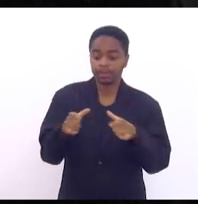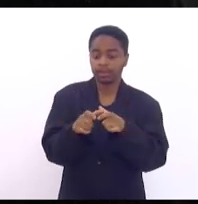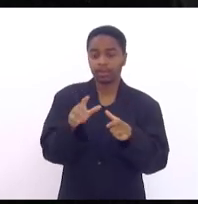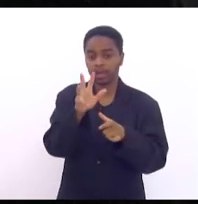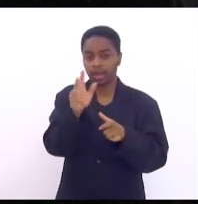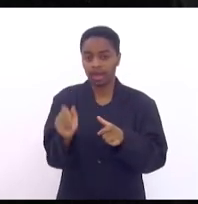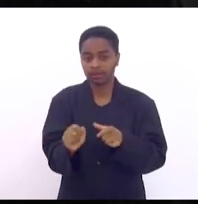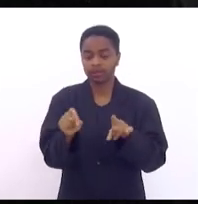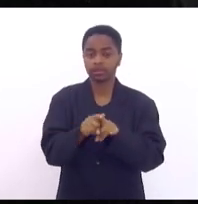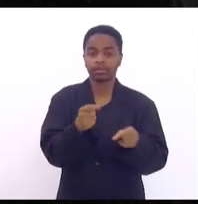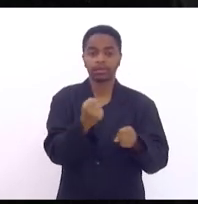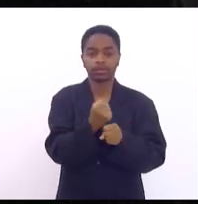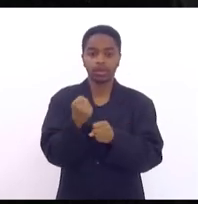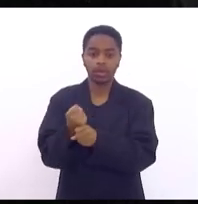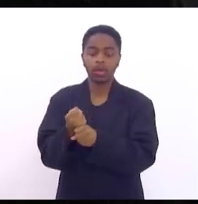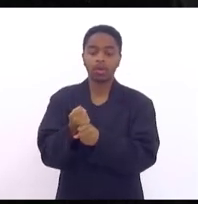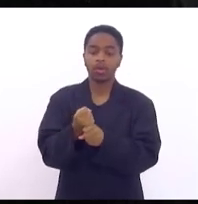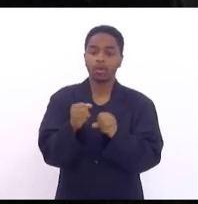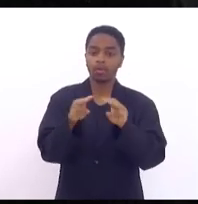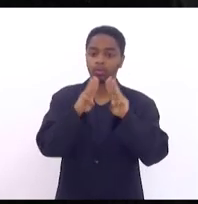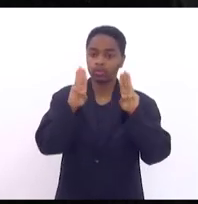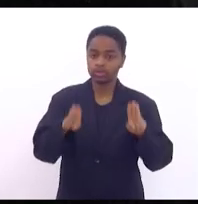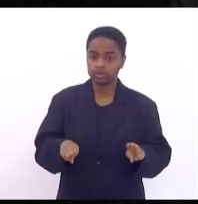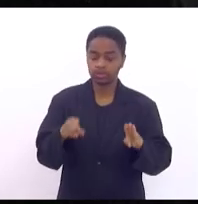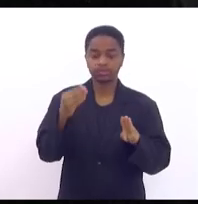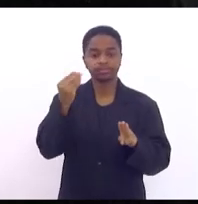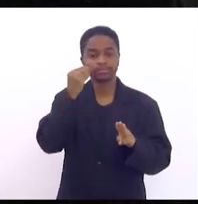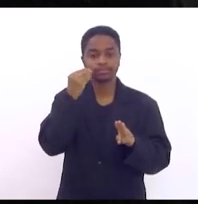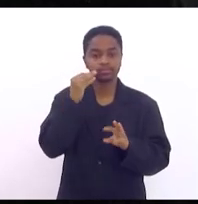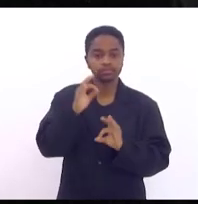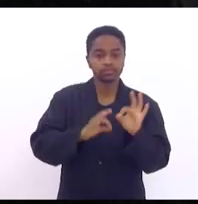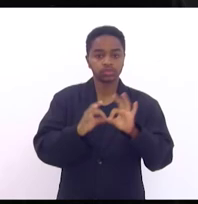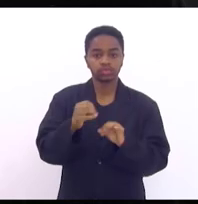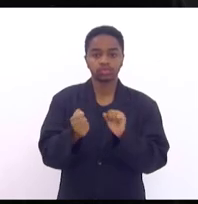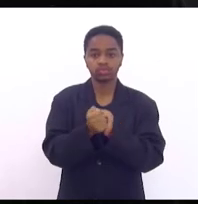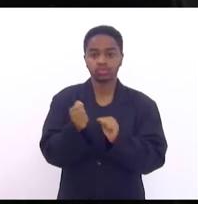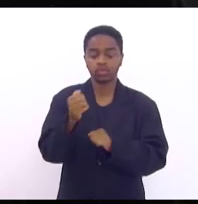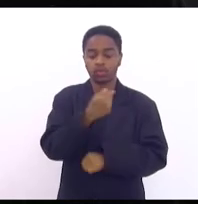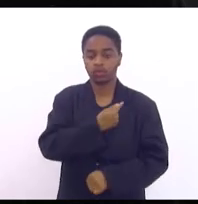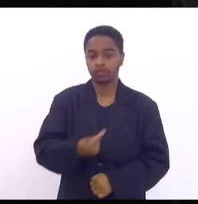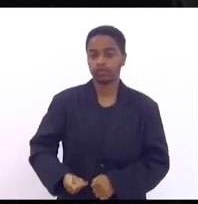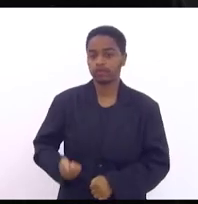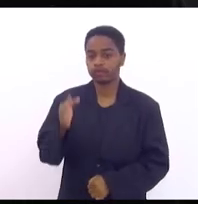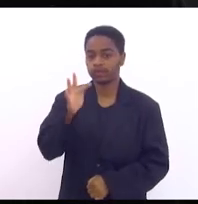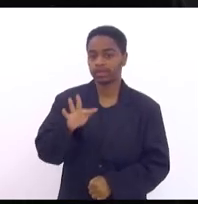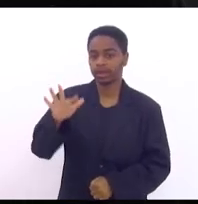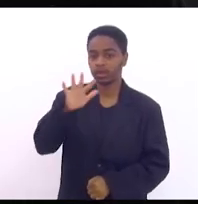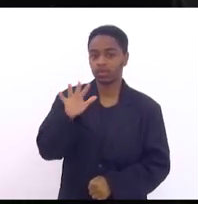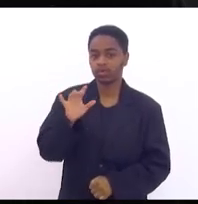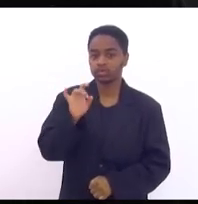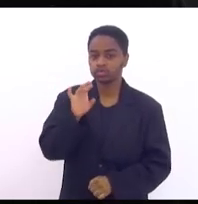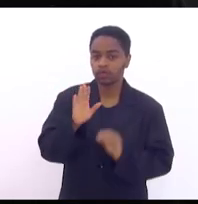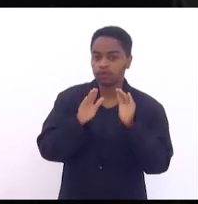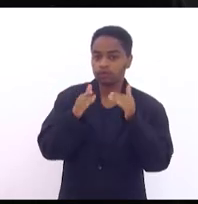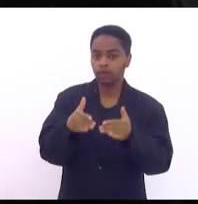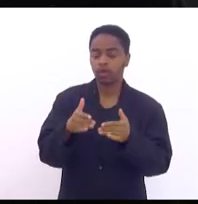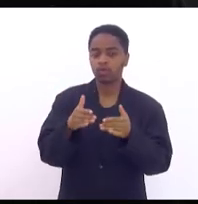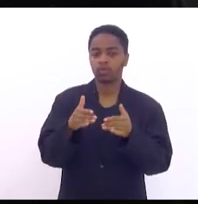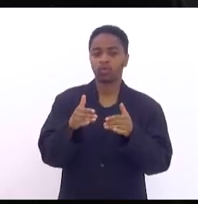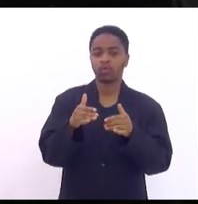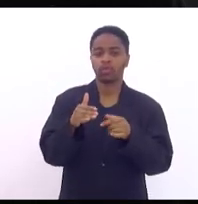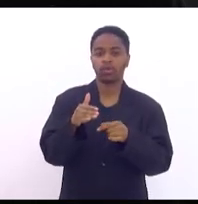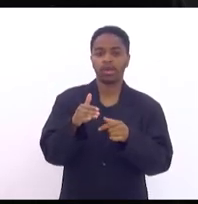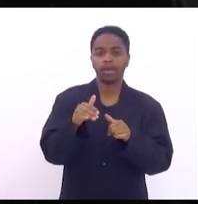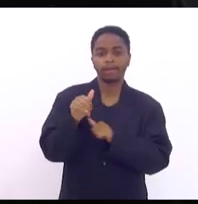construção do museu que o MIR está pensando ali juntamente com o governo federal, não é falar só de um processo de reparação histórica no